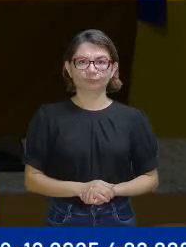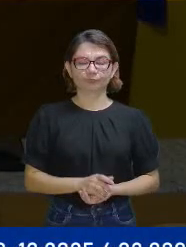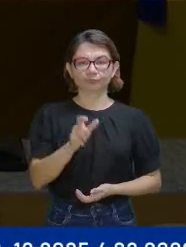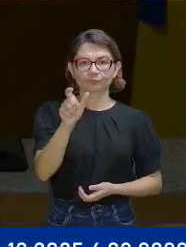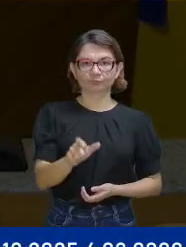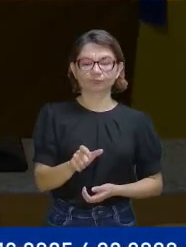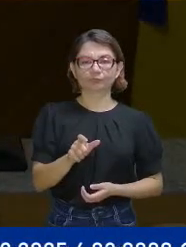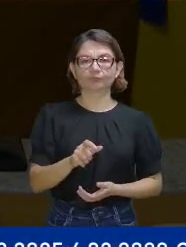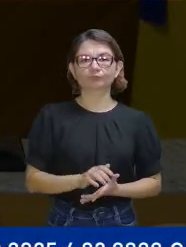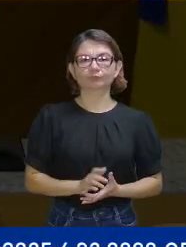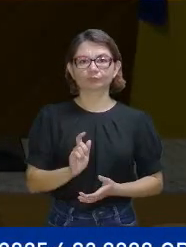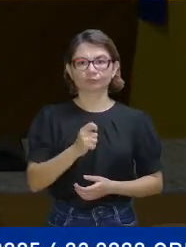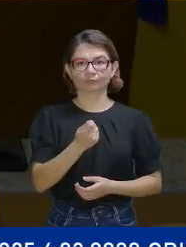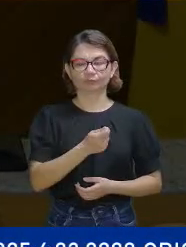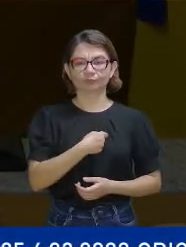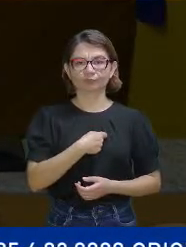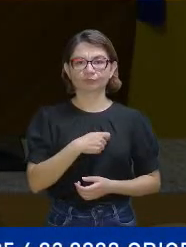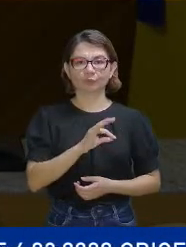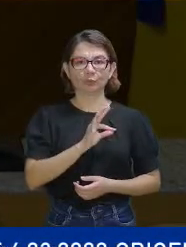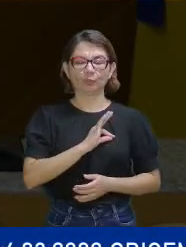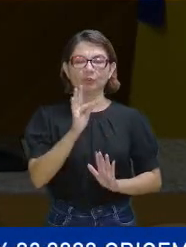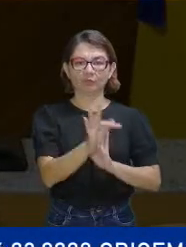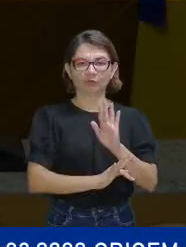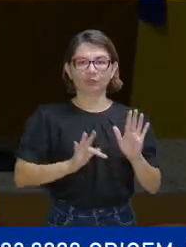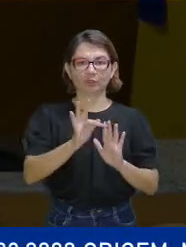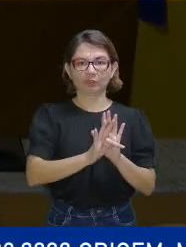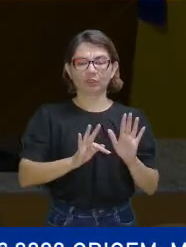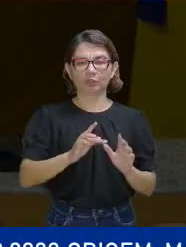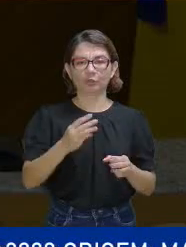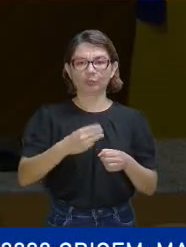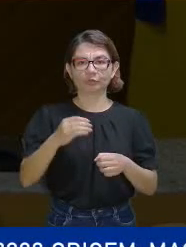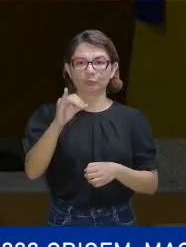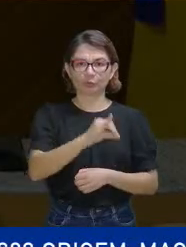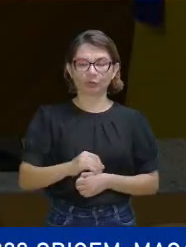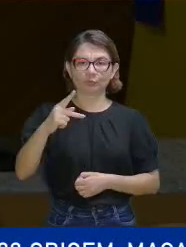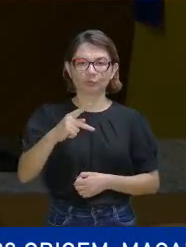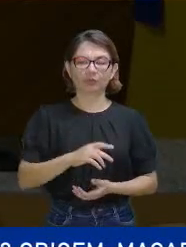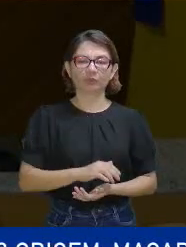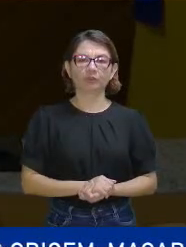Polícia Federal do Oiapoque, vogais